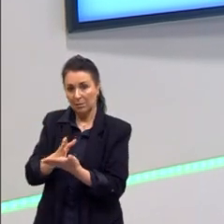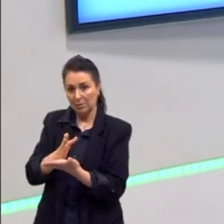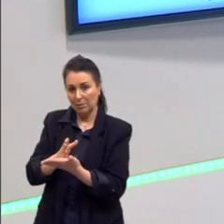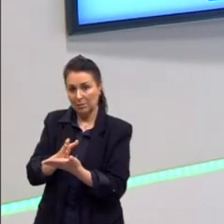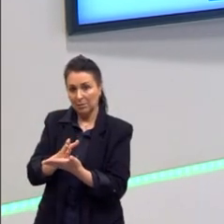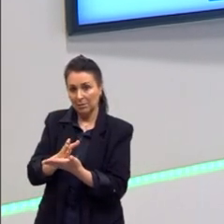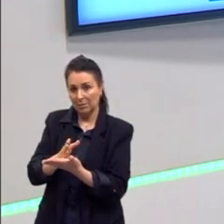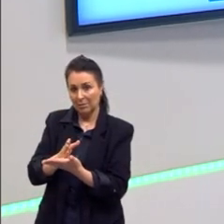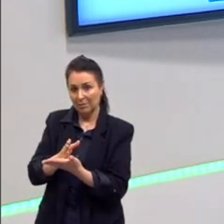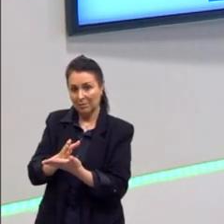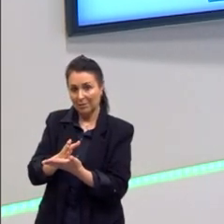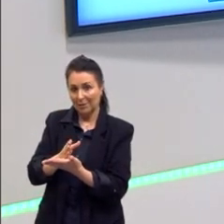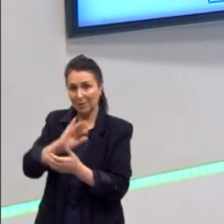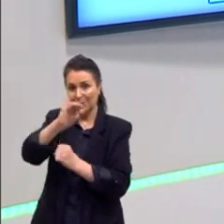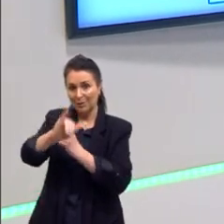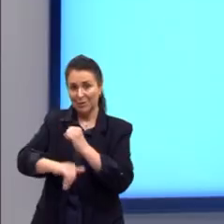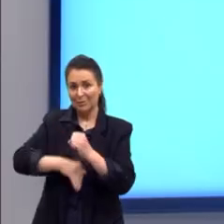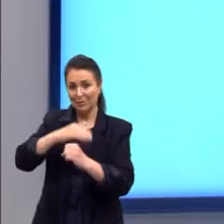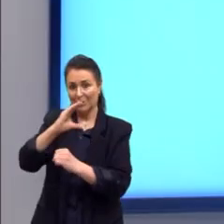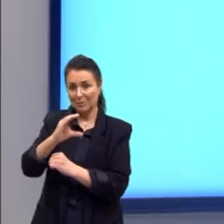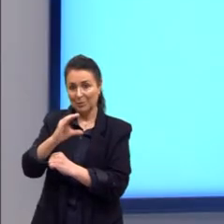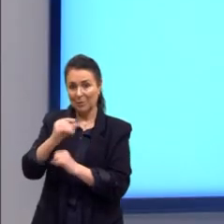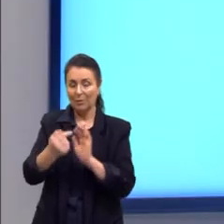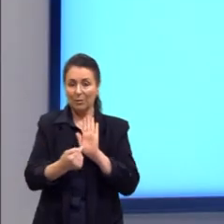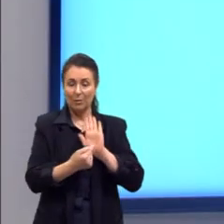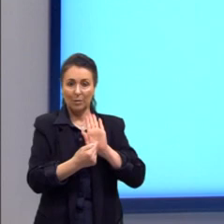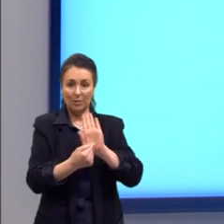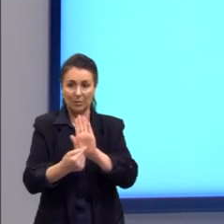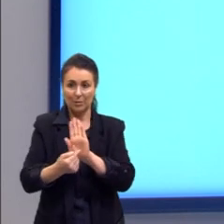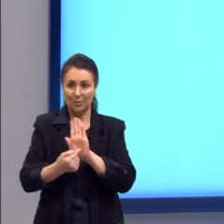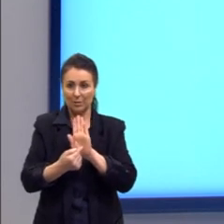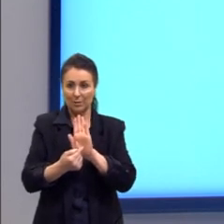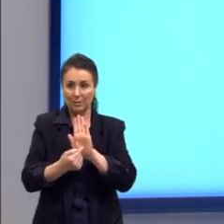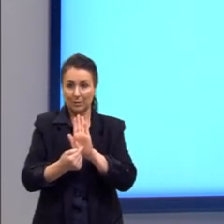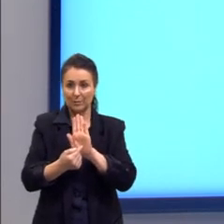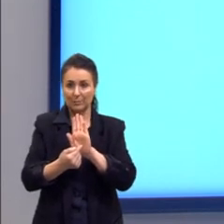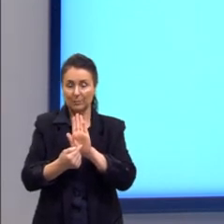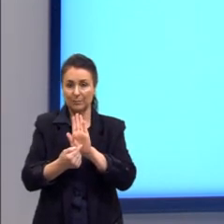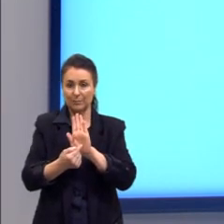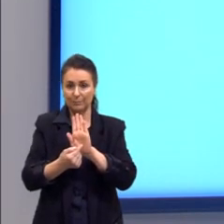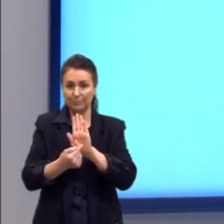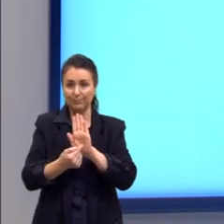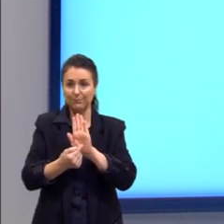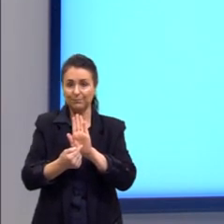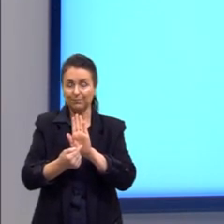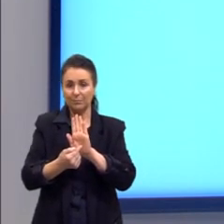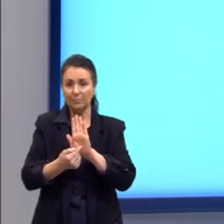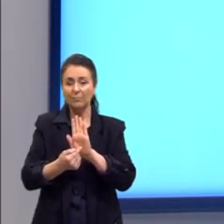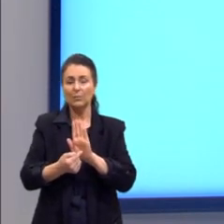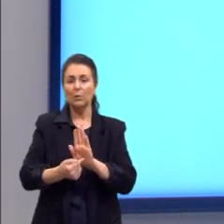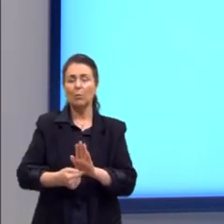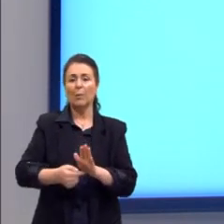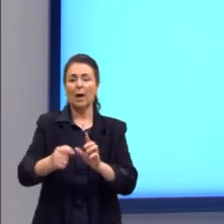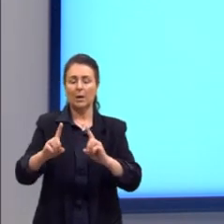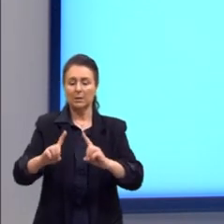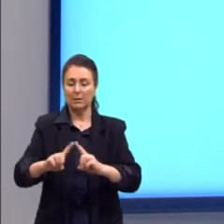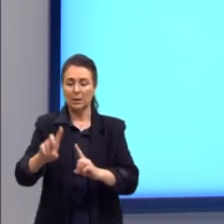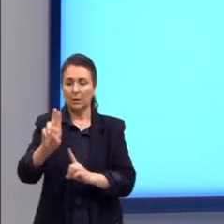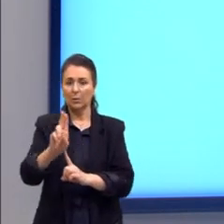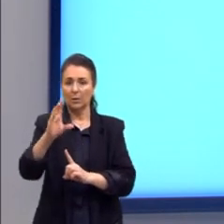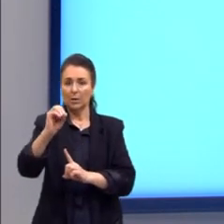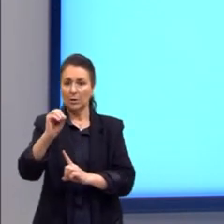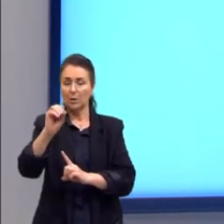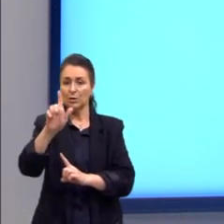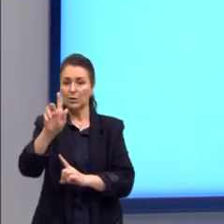entre dois átomos de carbono aqui aparece o uma genérica é uma cetona genérica porque esses